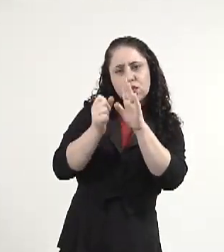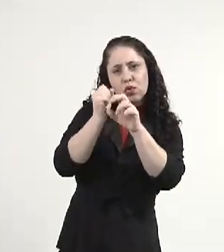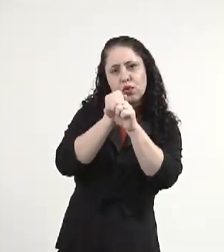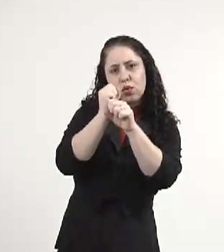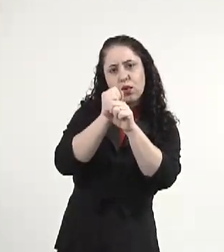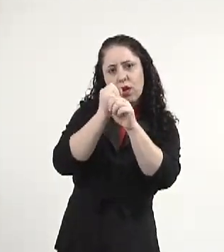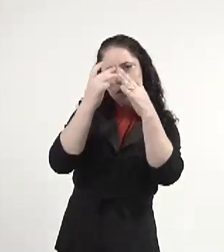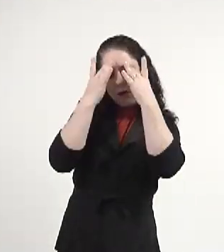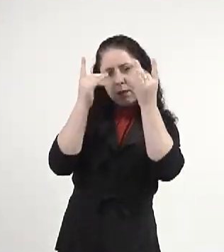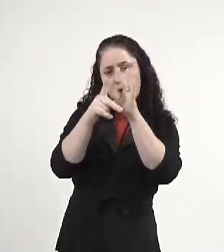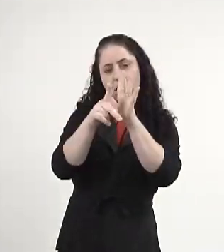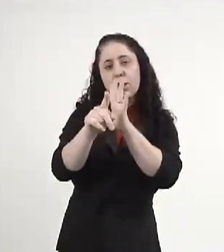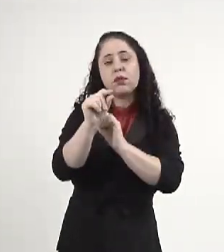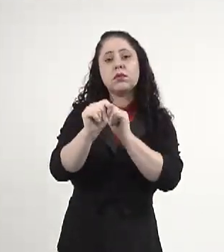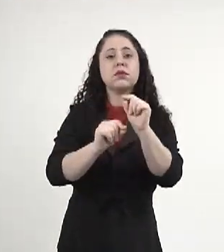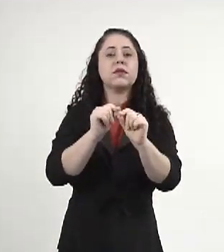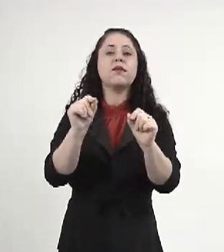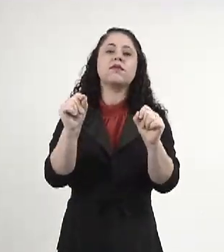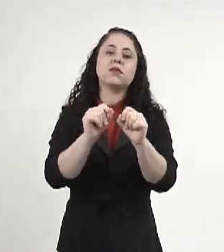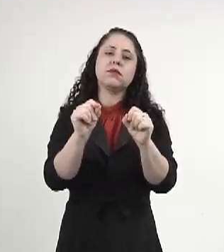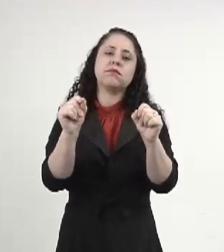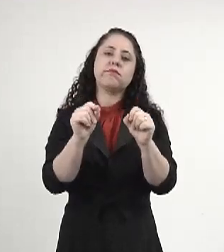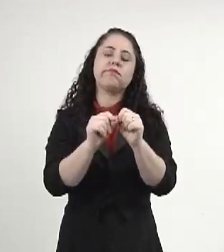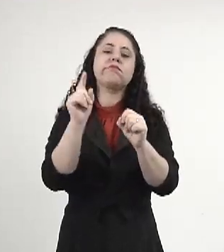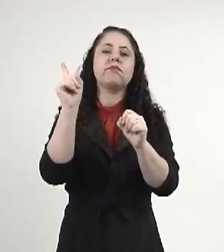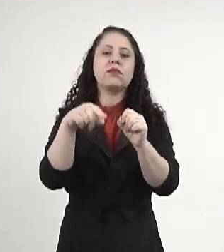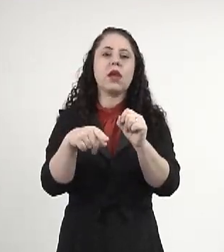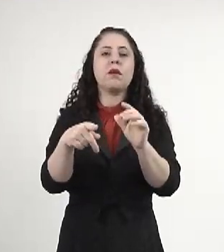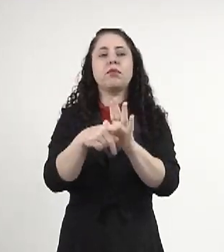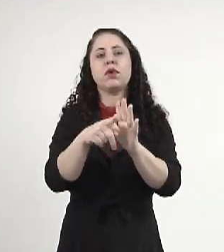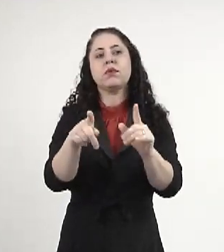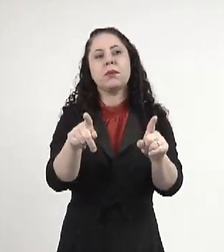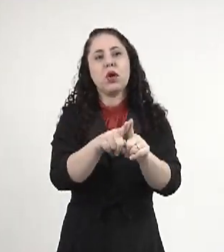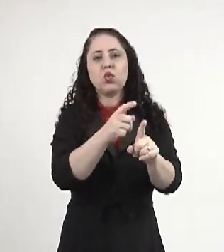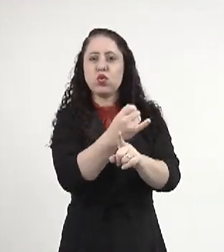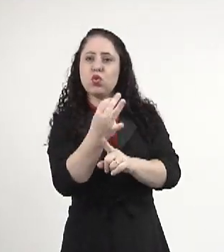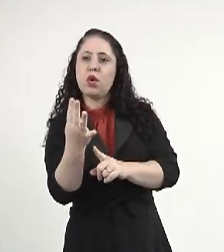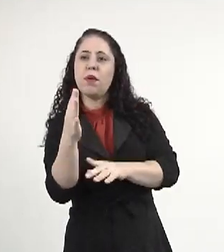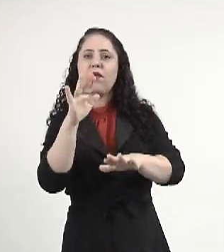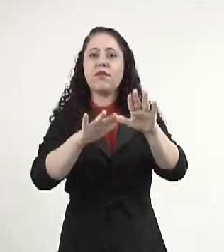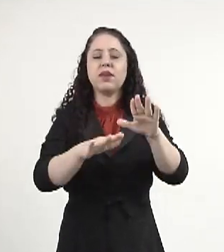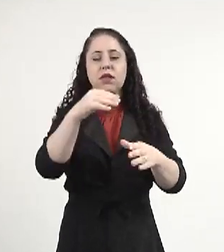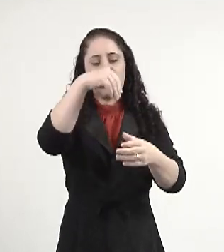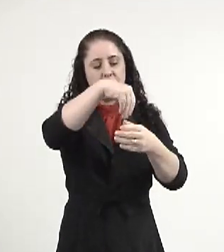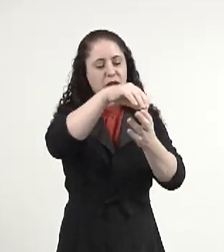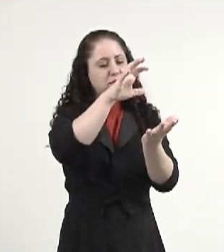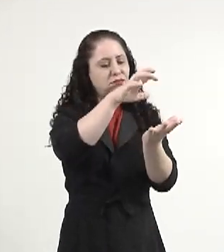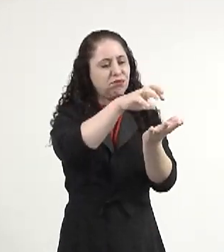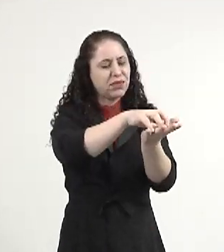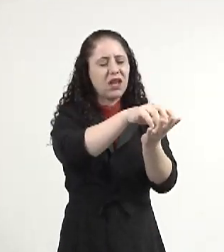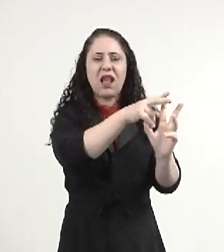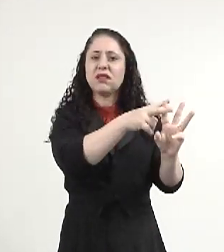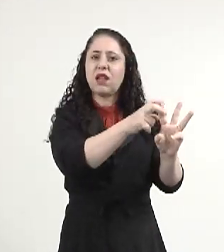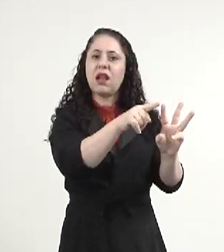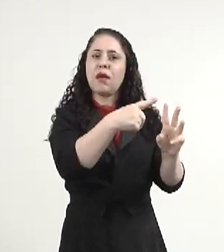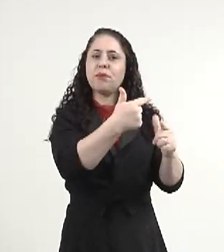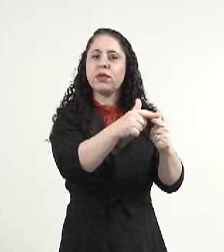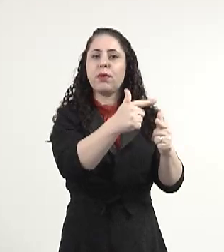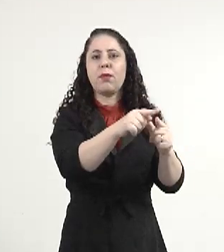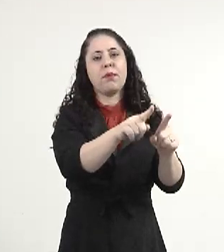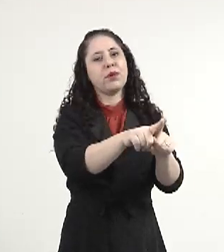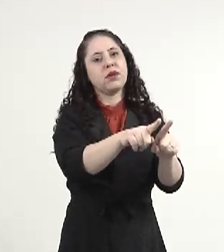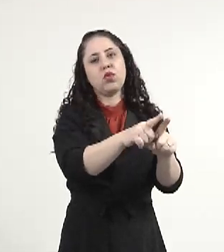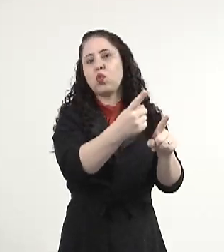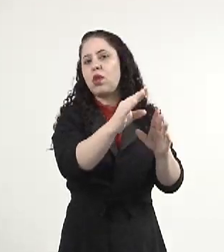dados oficiais, e realmente ainda essa questão de subnotificar nas áreas indígenas, isso também é um problema